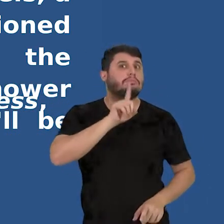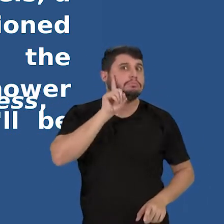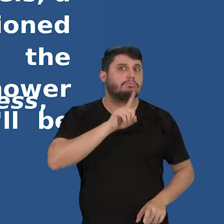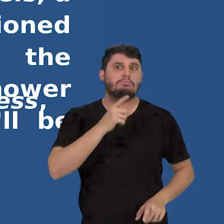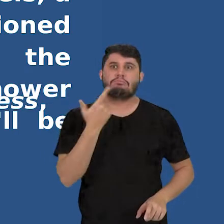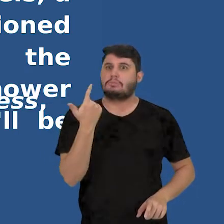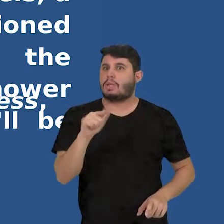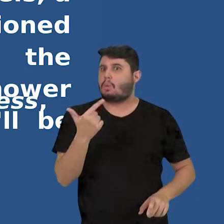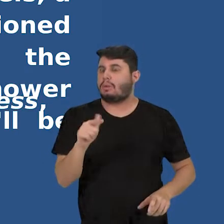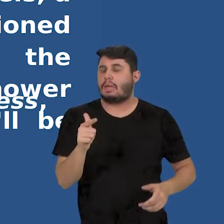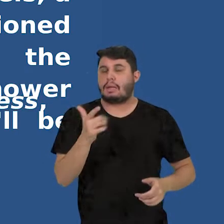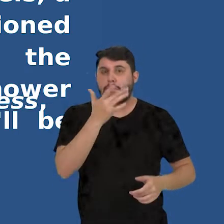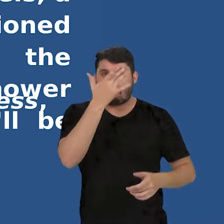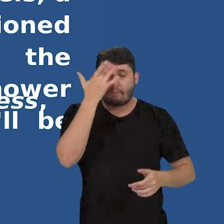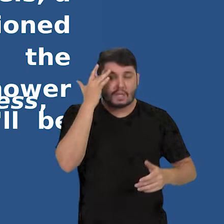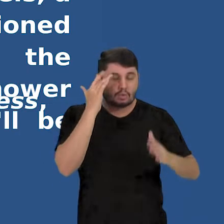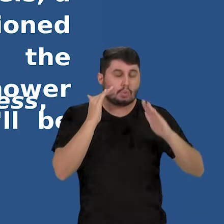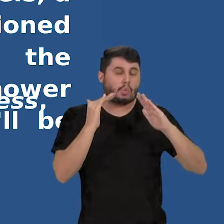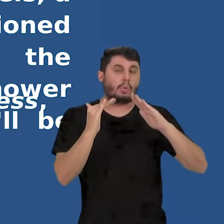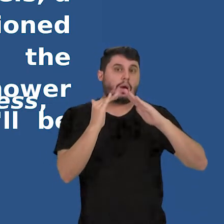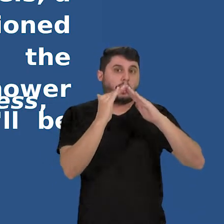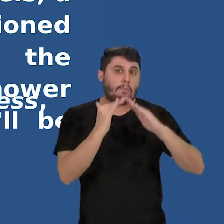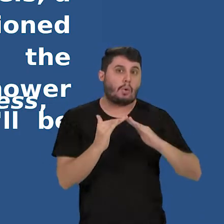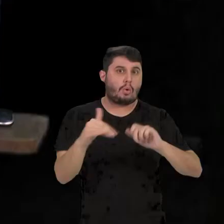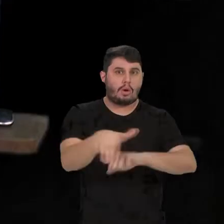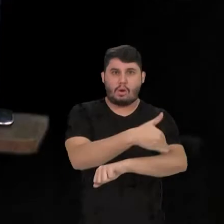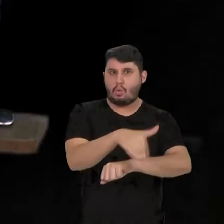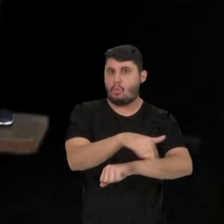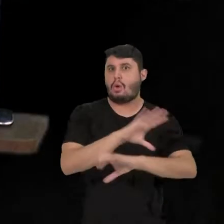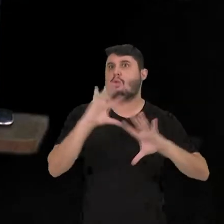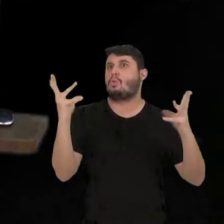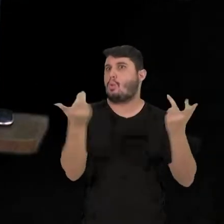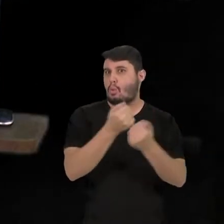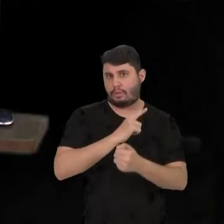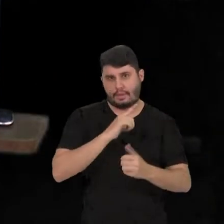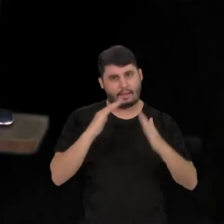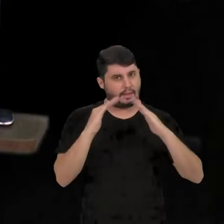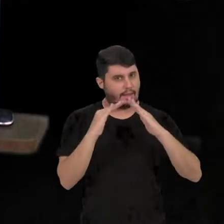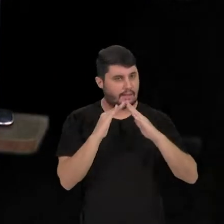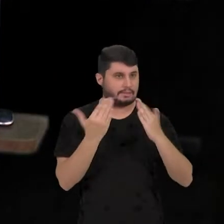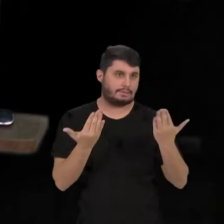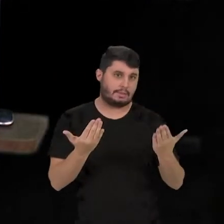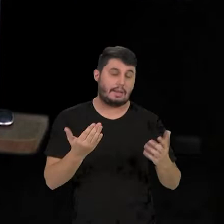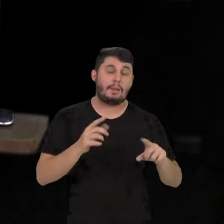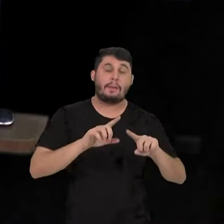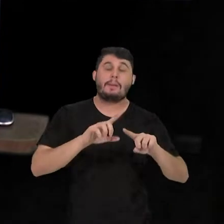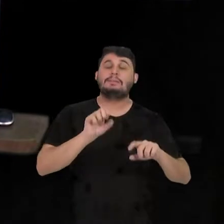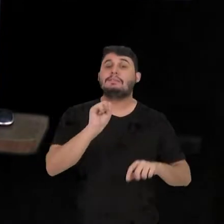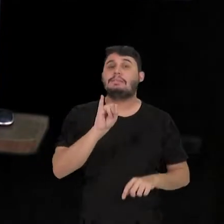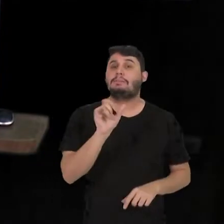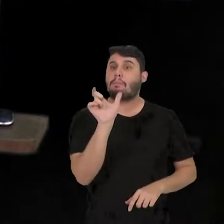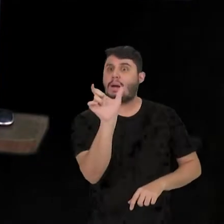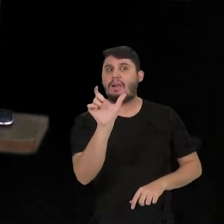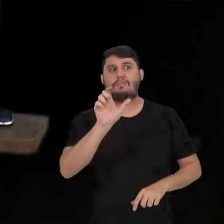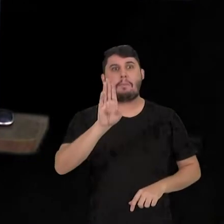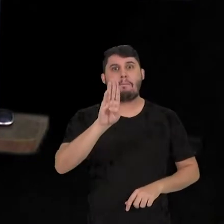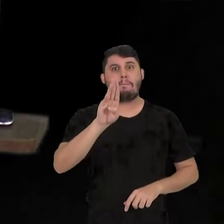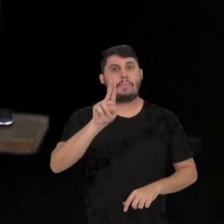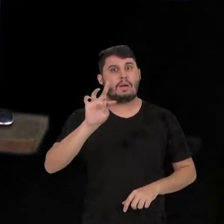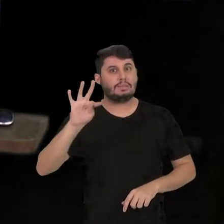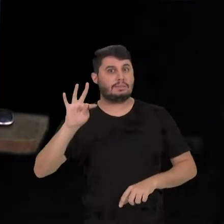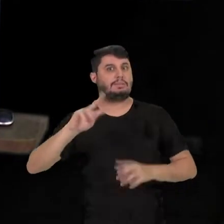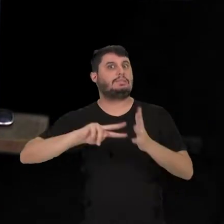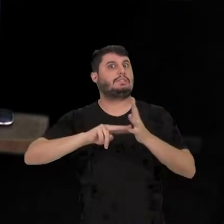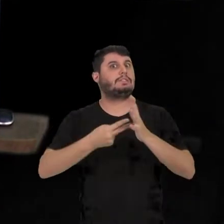sem teto na cidade de São Francisco, foi tudo resolvido, todo mundo está acomodado, ou seja, boa notícia. Aí eu boto um but, indico o quê? Vai vir coisa ruim